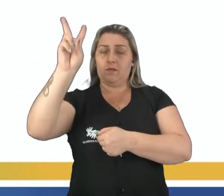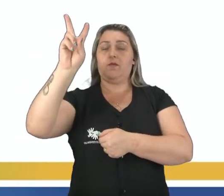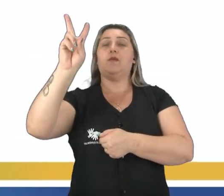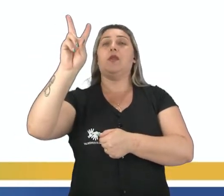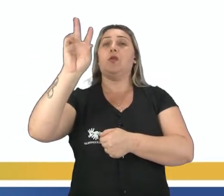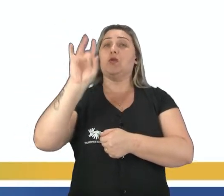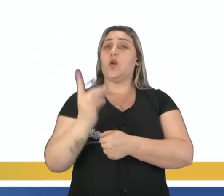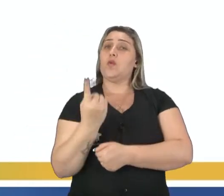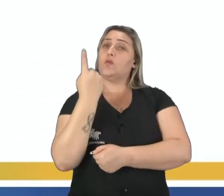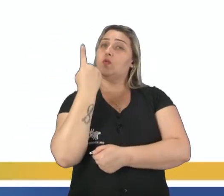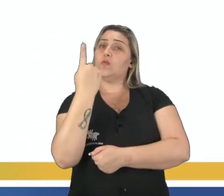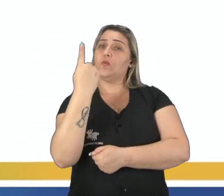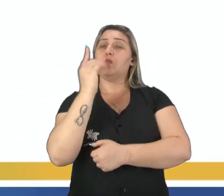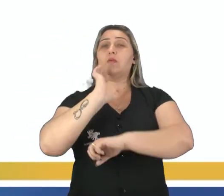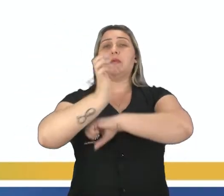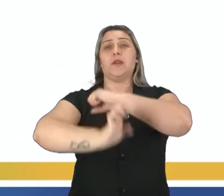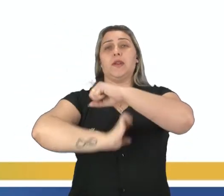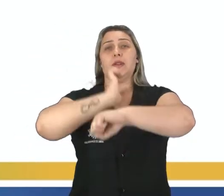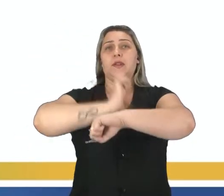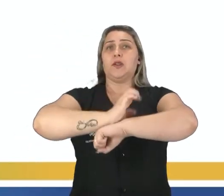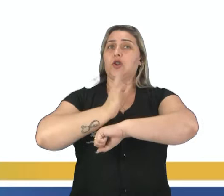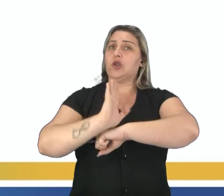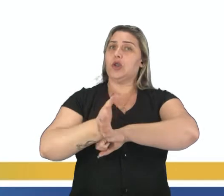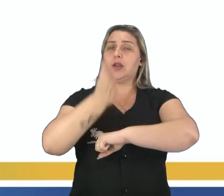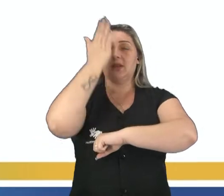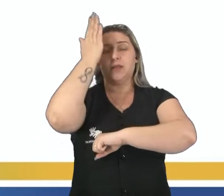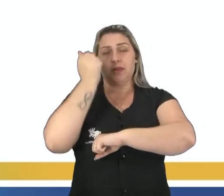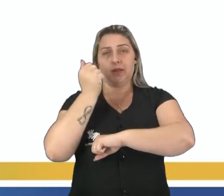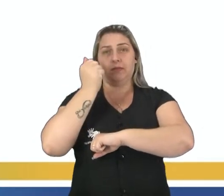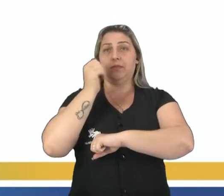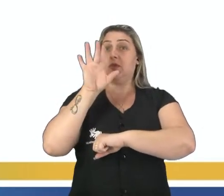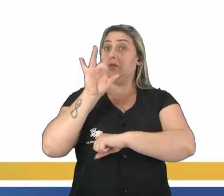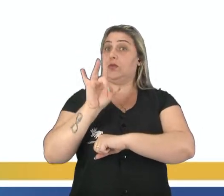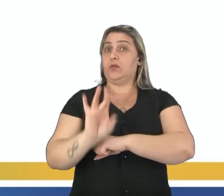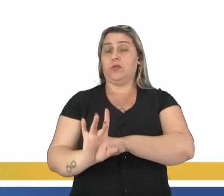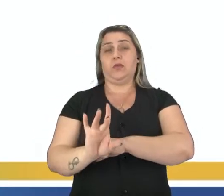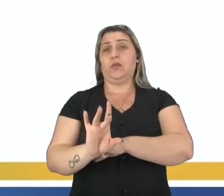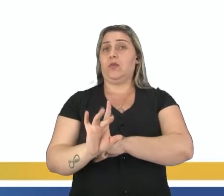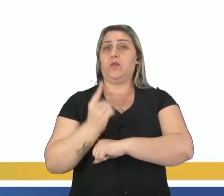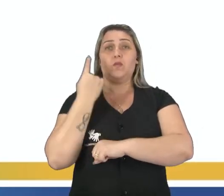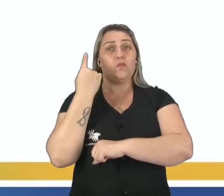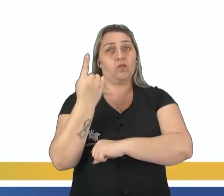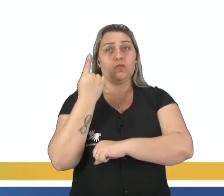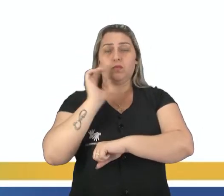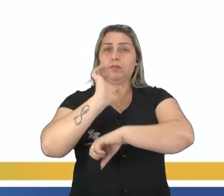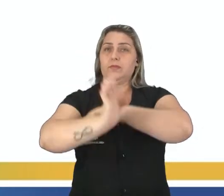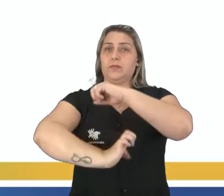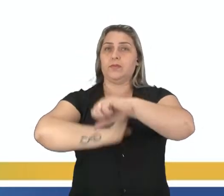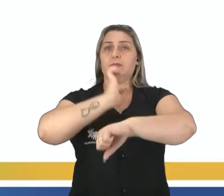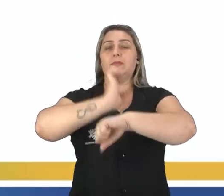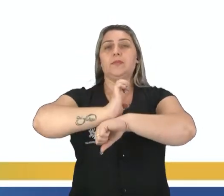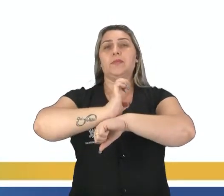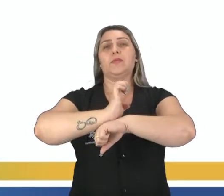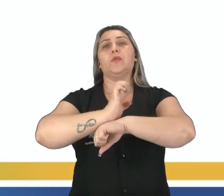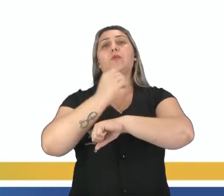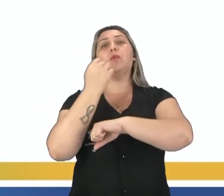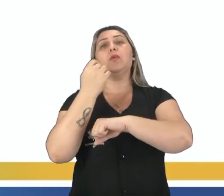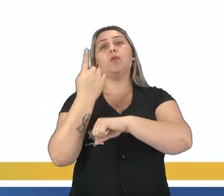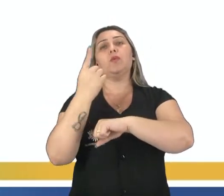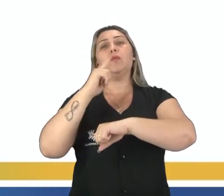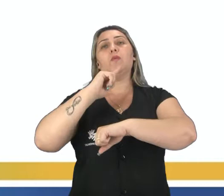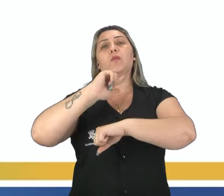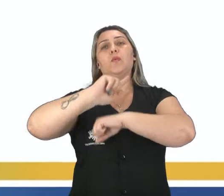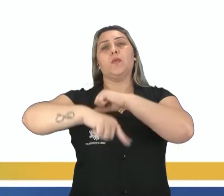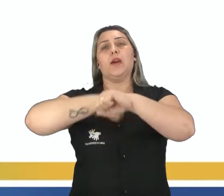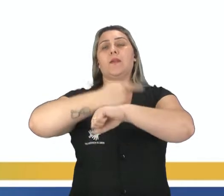carga de apenas um elétron. Só que a gente já sabe que os corpos não são feitos, claro, obviamente, só por um elétron e muito menos por um átomo. Ou